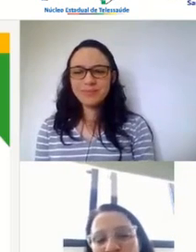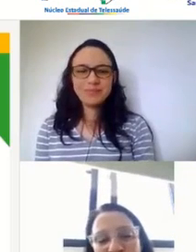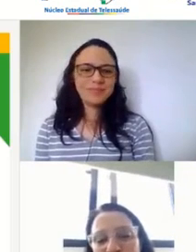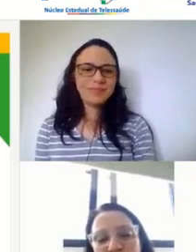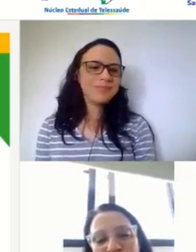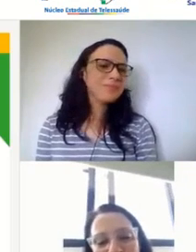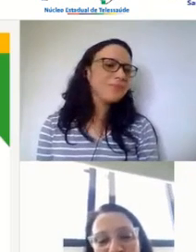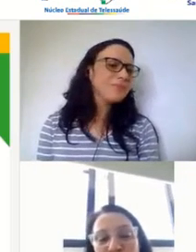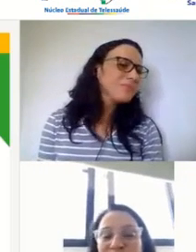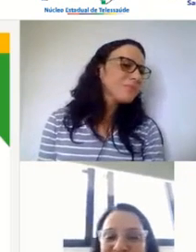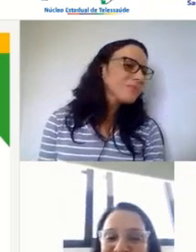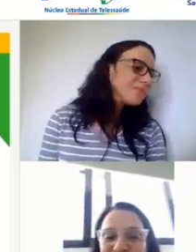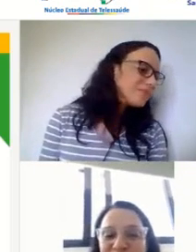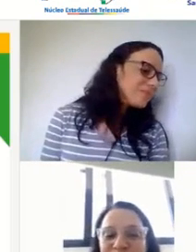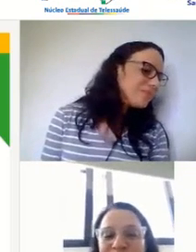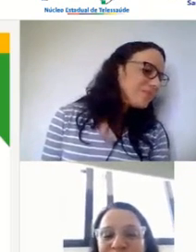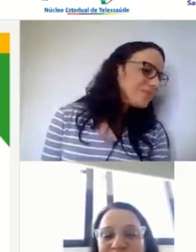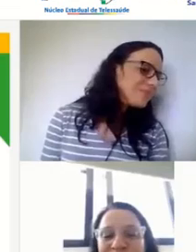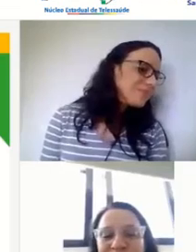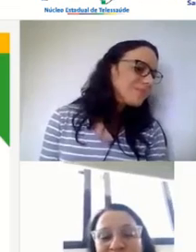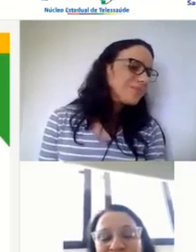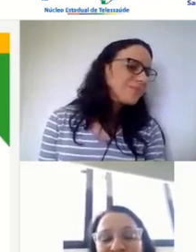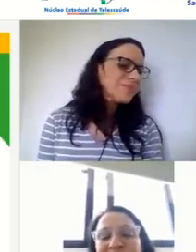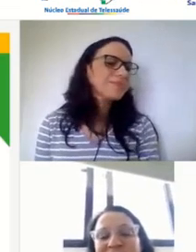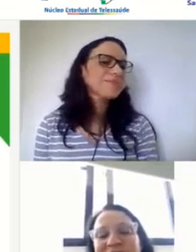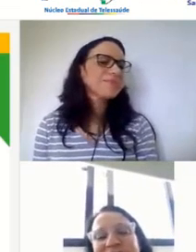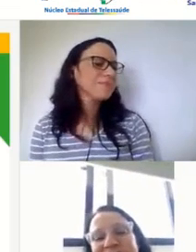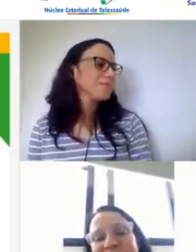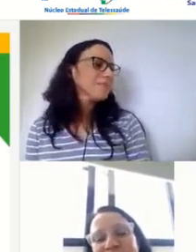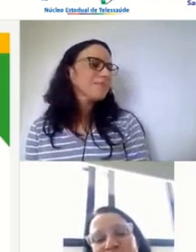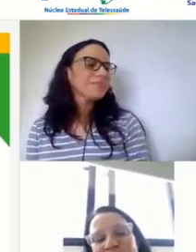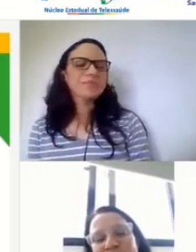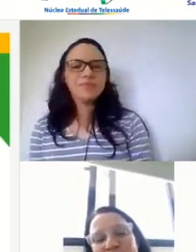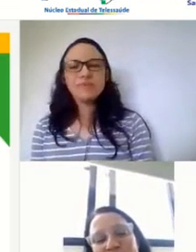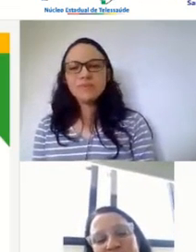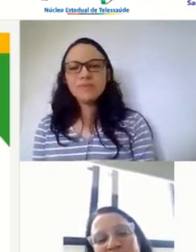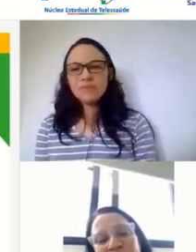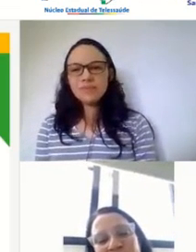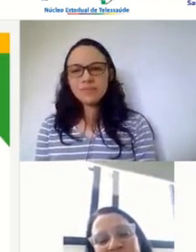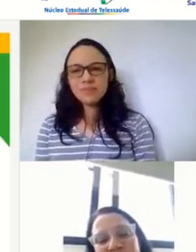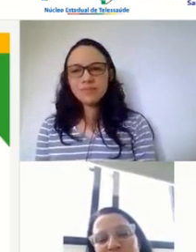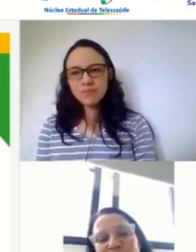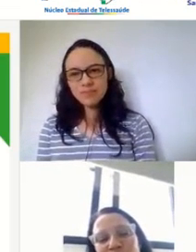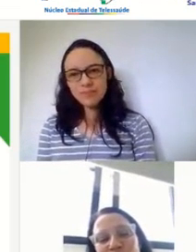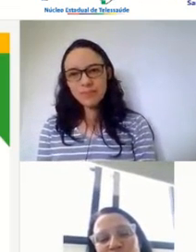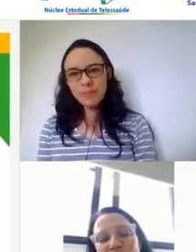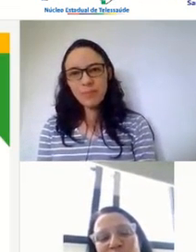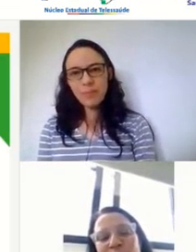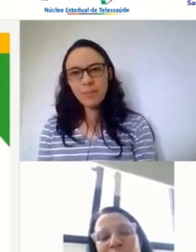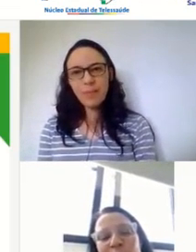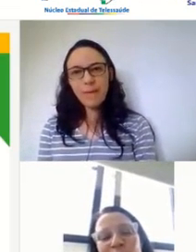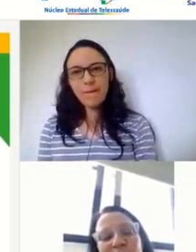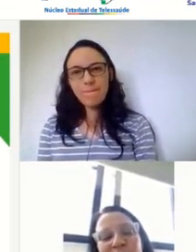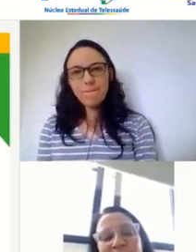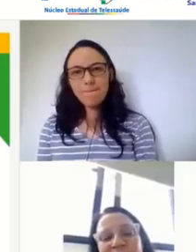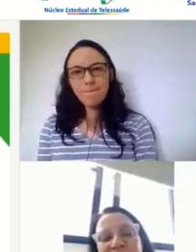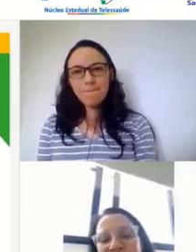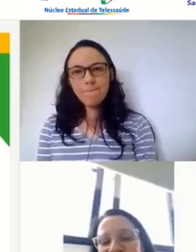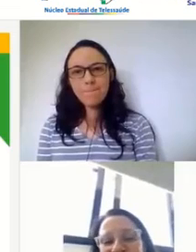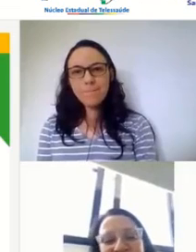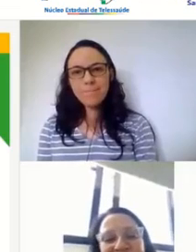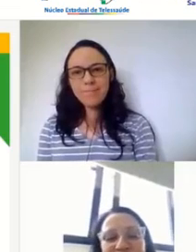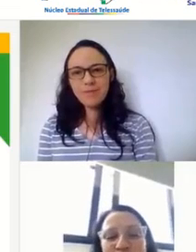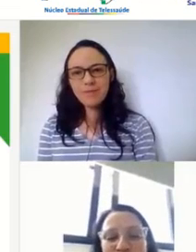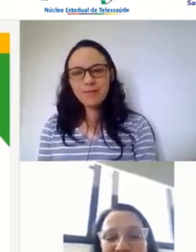também a mariana que eu adoro ela foi minha aluna lá na upa aí a gente fez muitos projetos juntos e assim